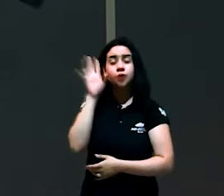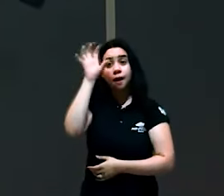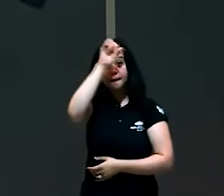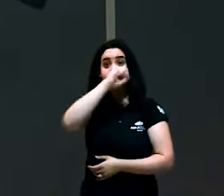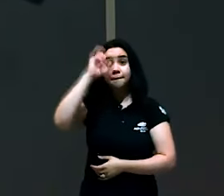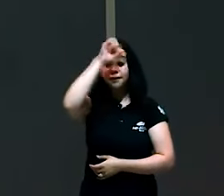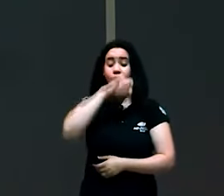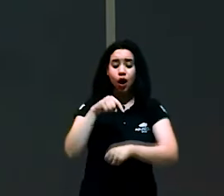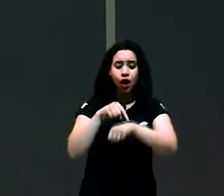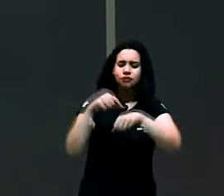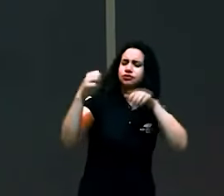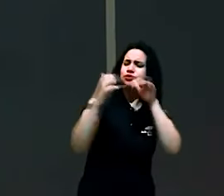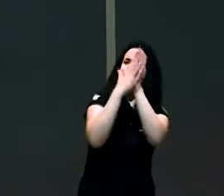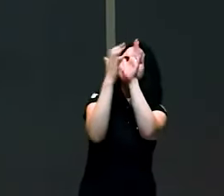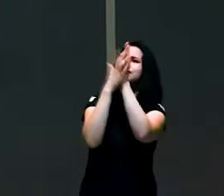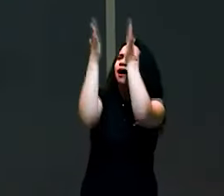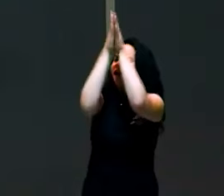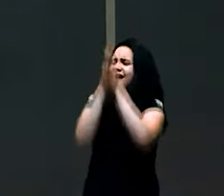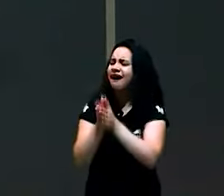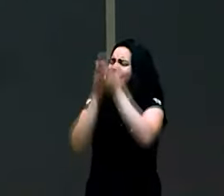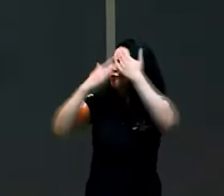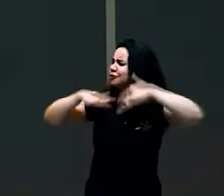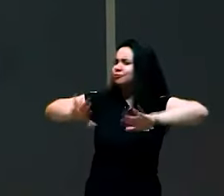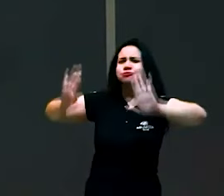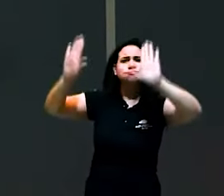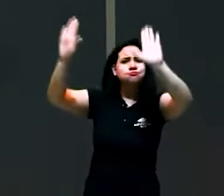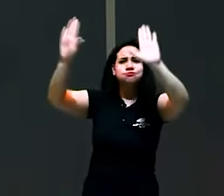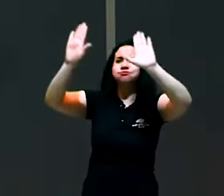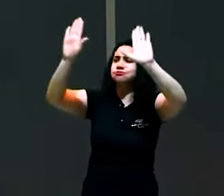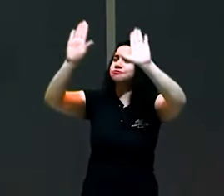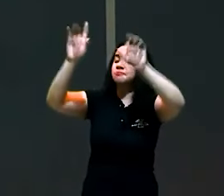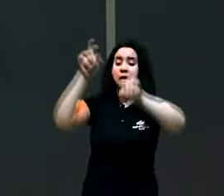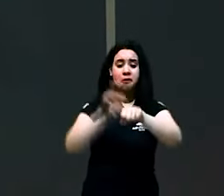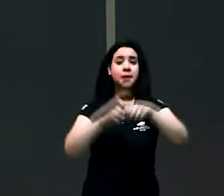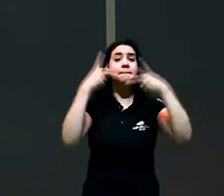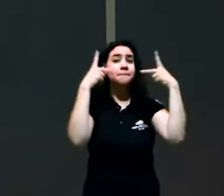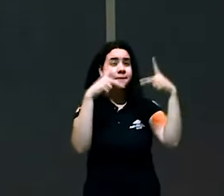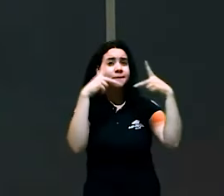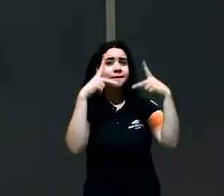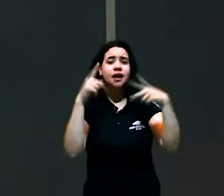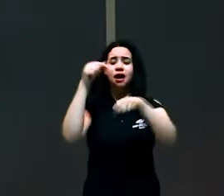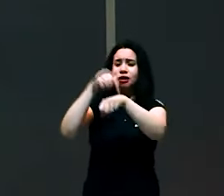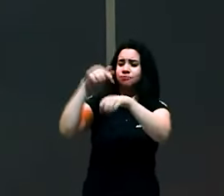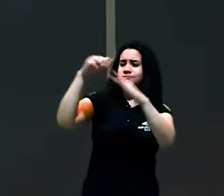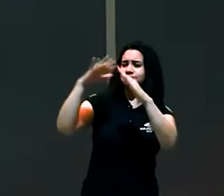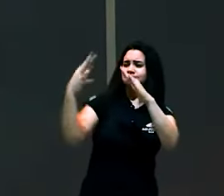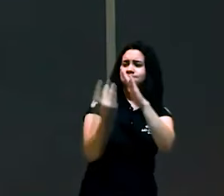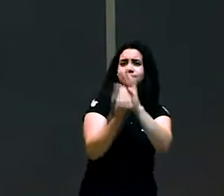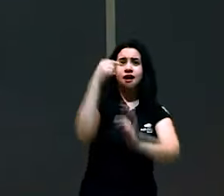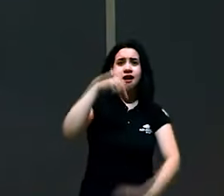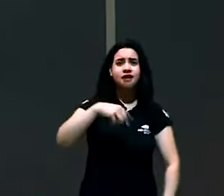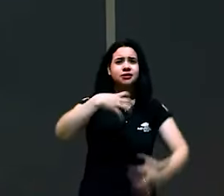estamos adorando a Deus, estamos falando, adorando e pregando a palavra do Senhor com certeza, com seguridade, porque